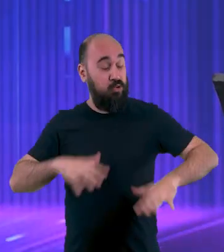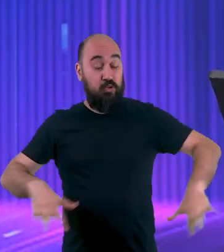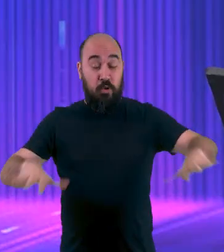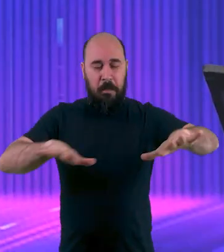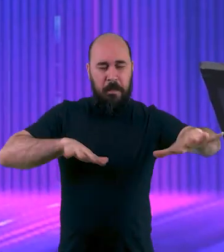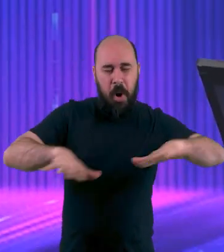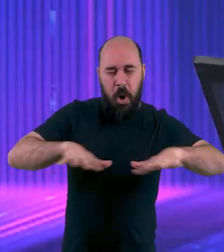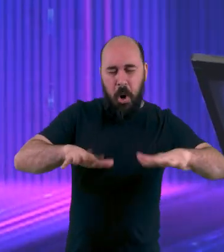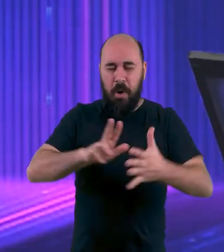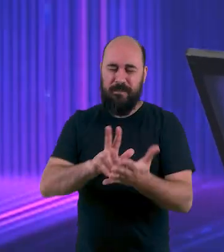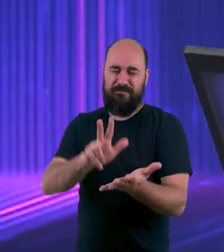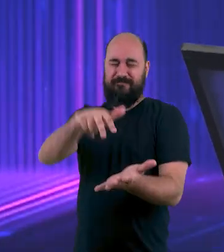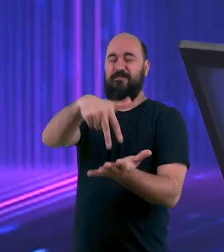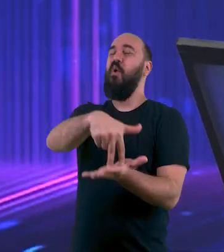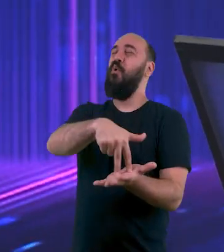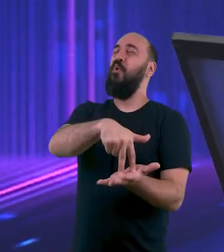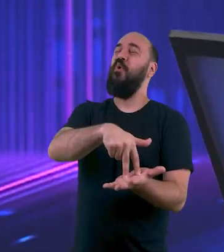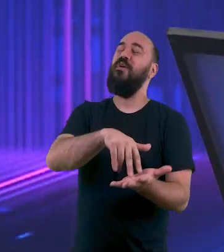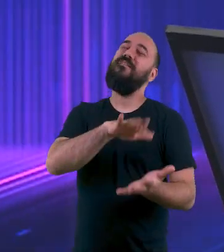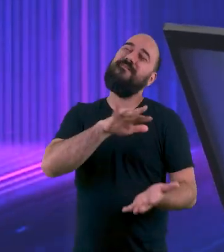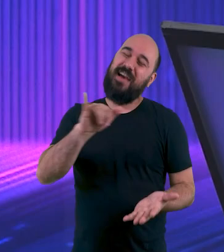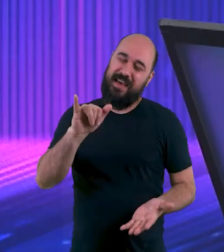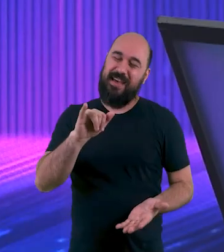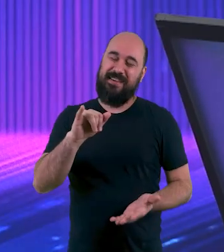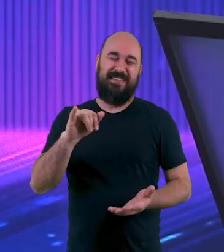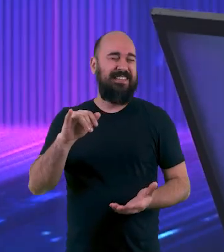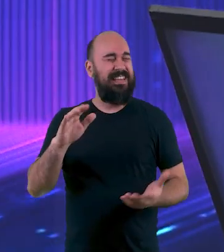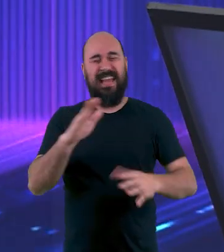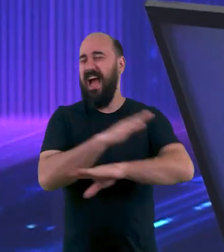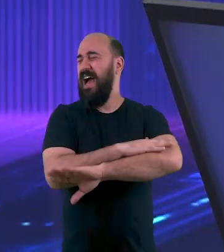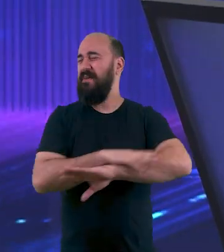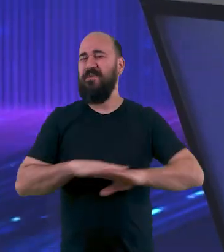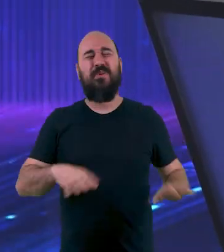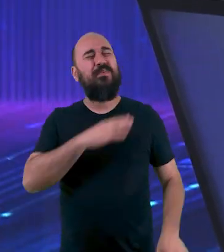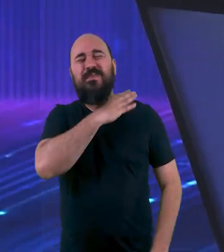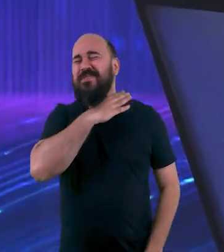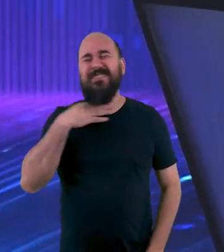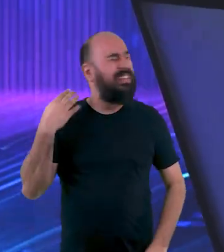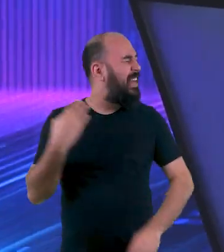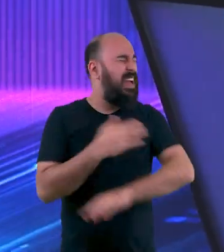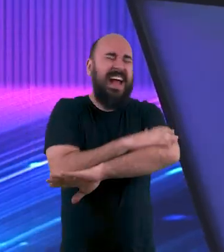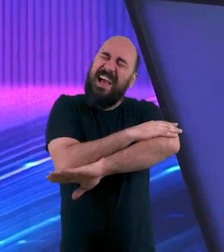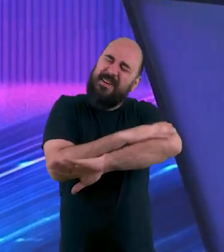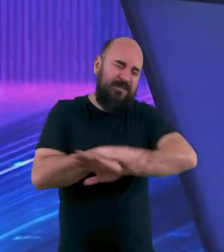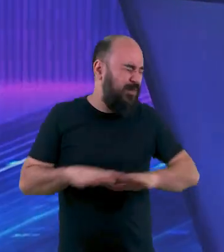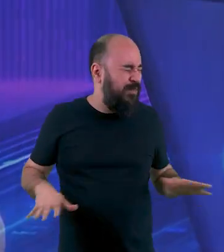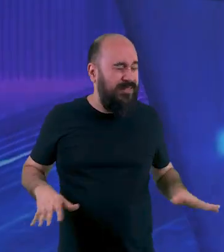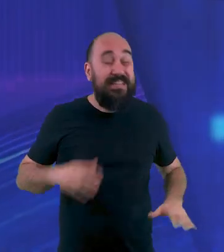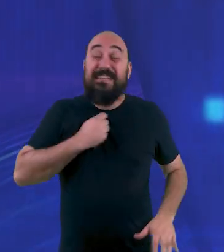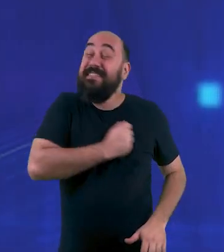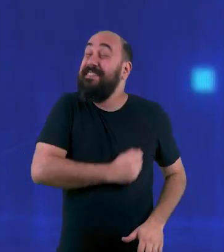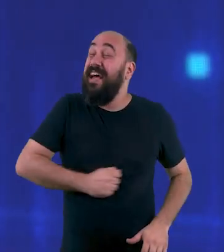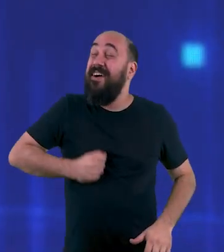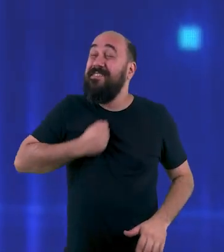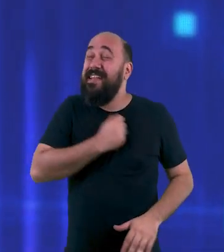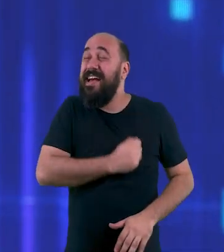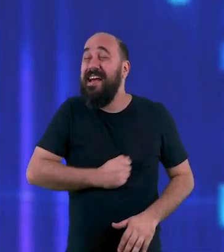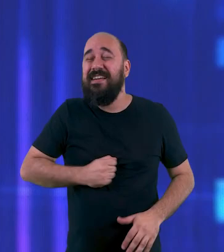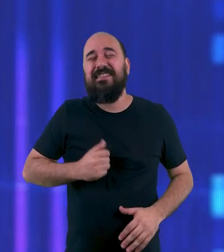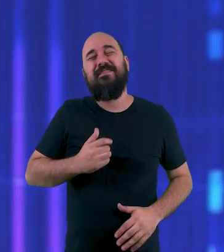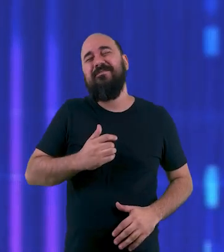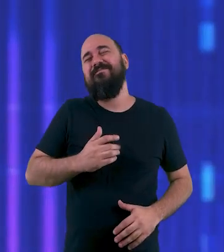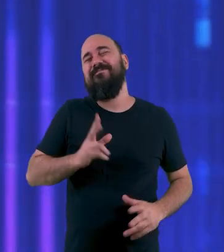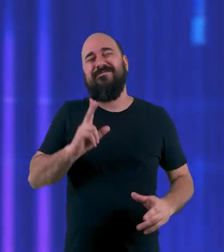resgatar e destruirá a morte definitivamente. Sentimos a falta daqueles que amamos,